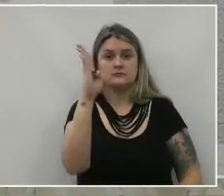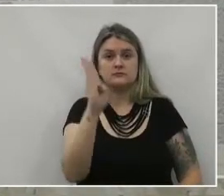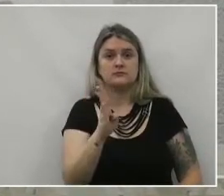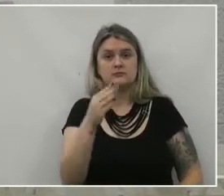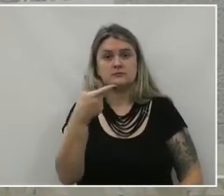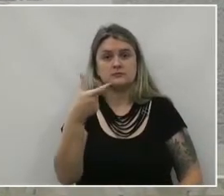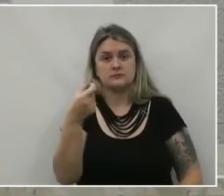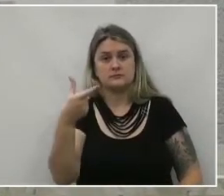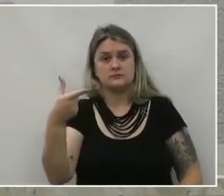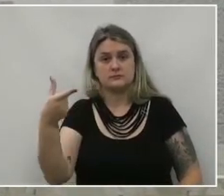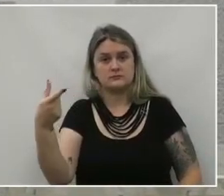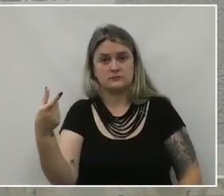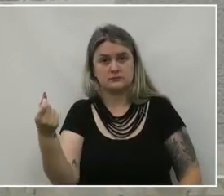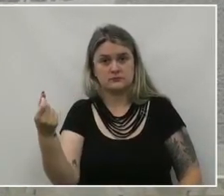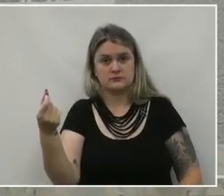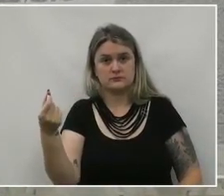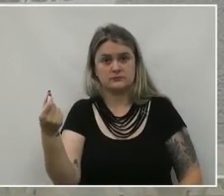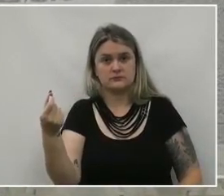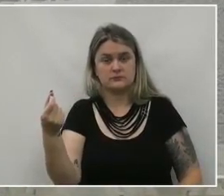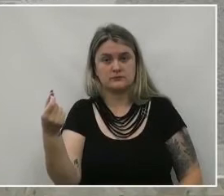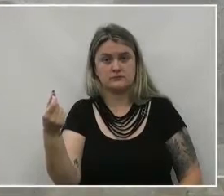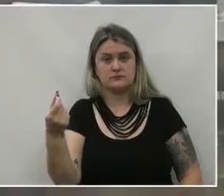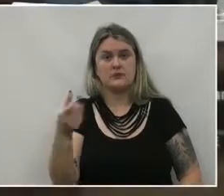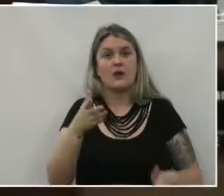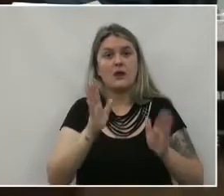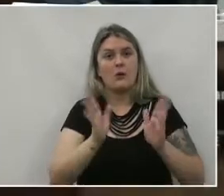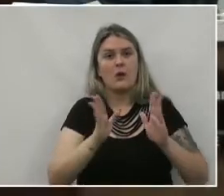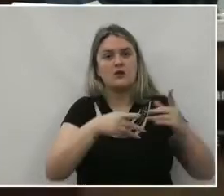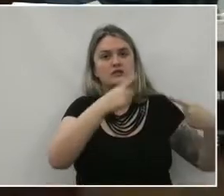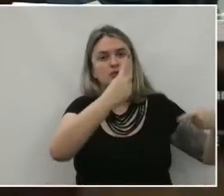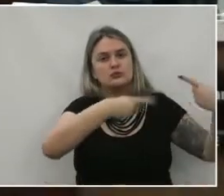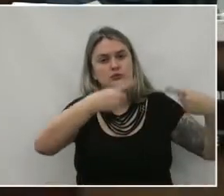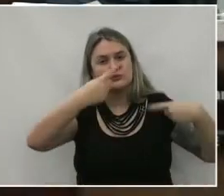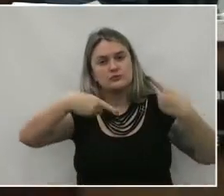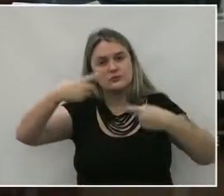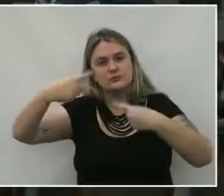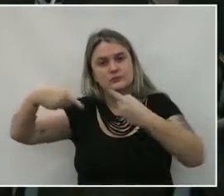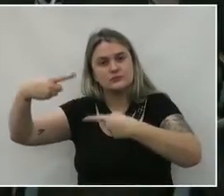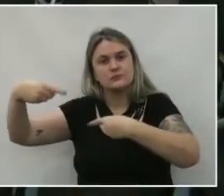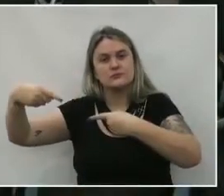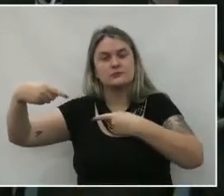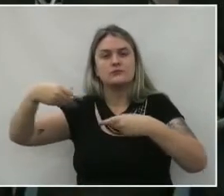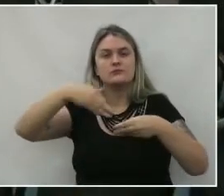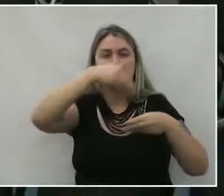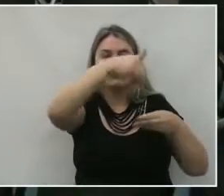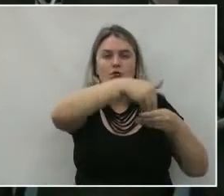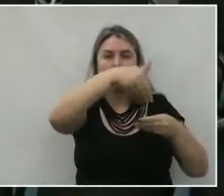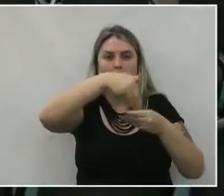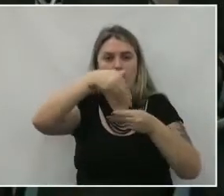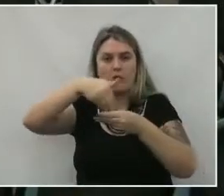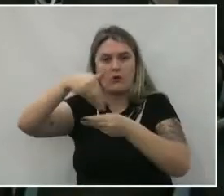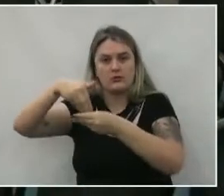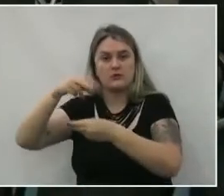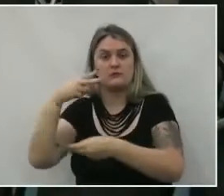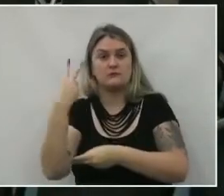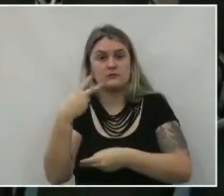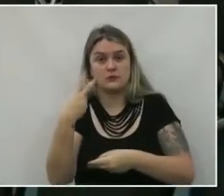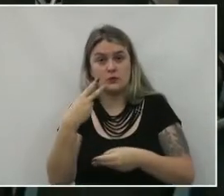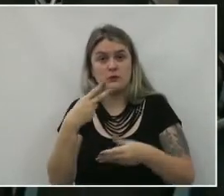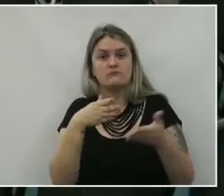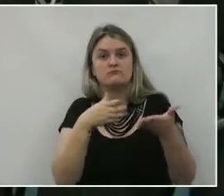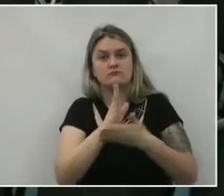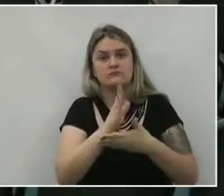barra 2020 Está em discussão Em votação, senhores vereadores que